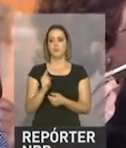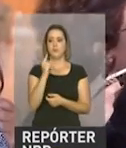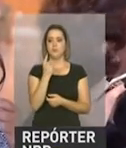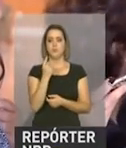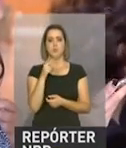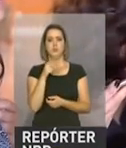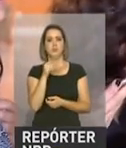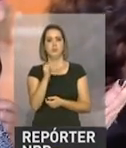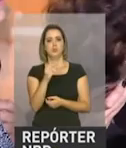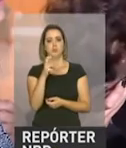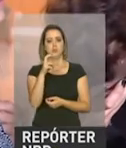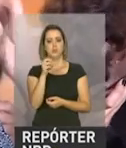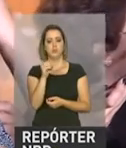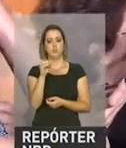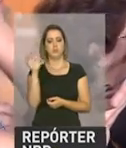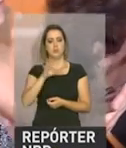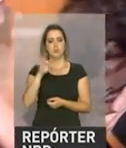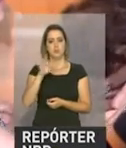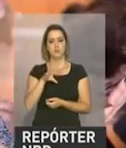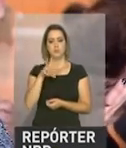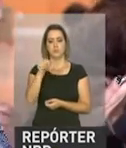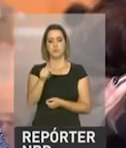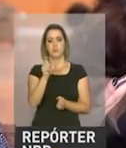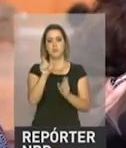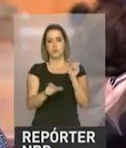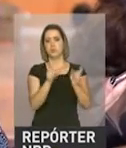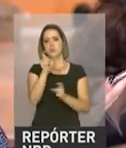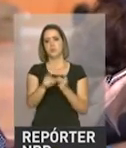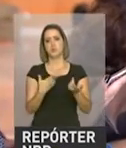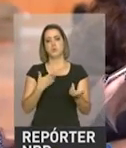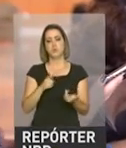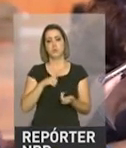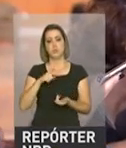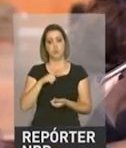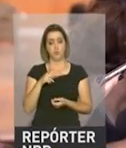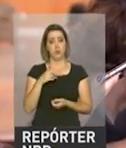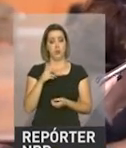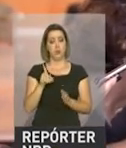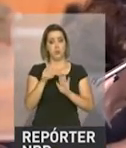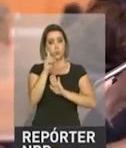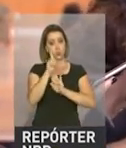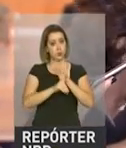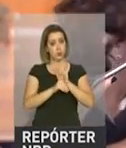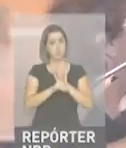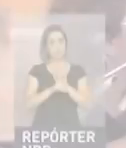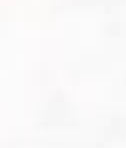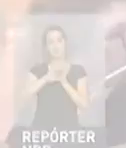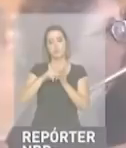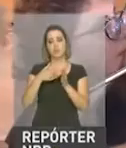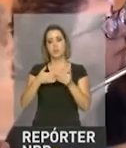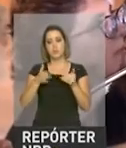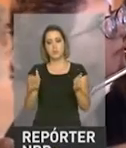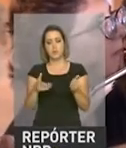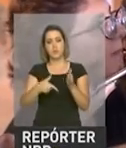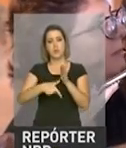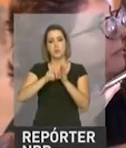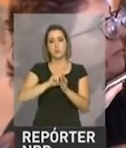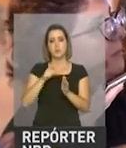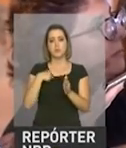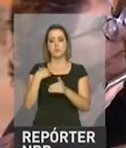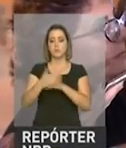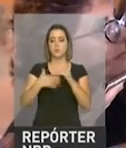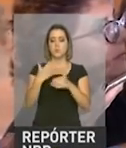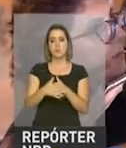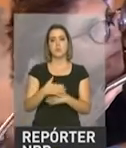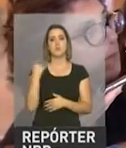dia, 50% de todo o trabalhador ter tido o direito de fazer esse saque. Vamos ter aí um